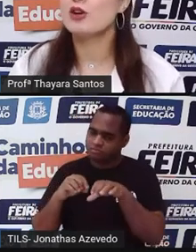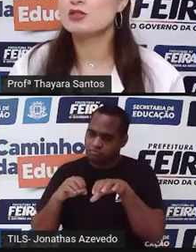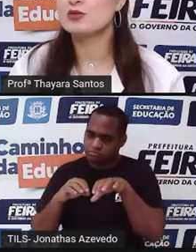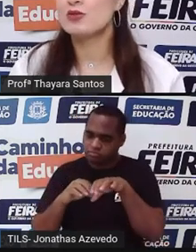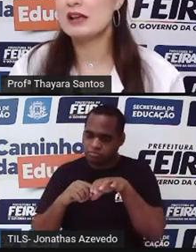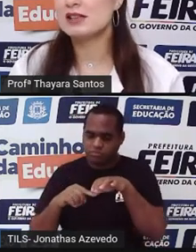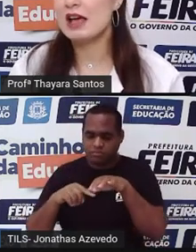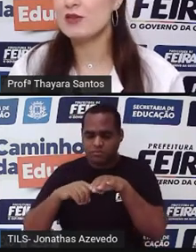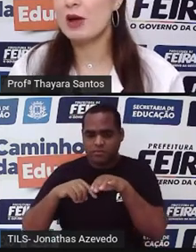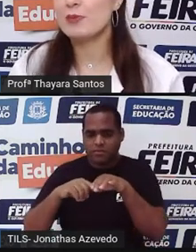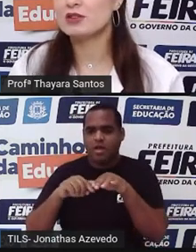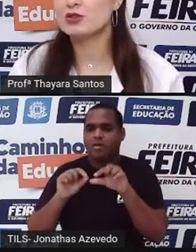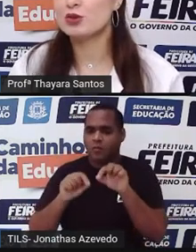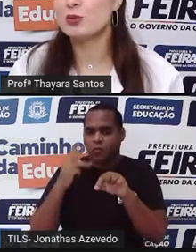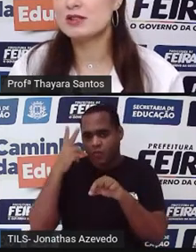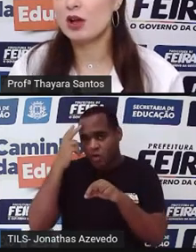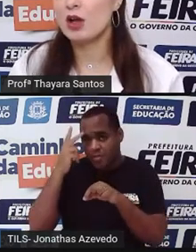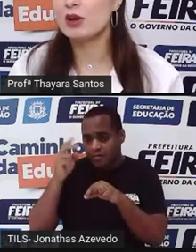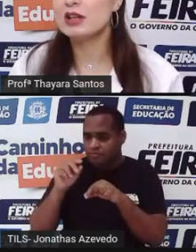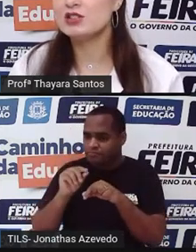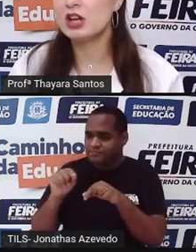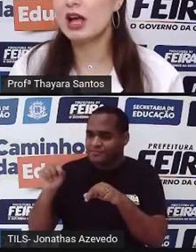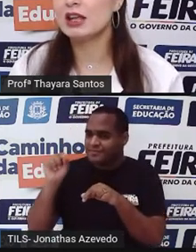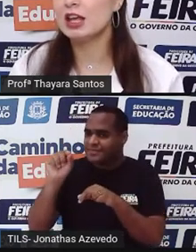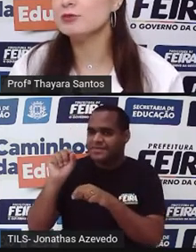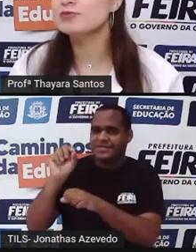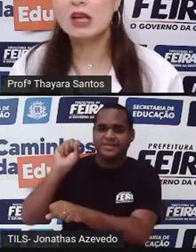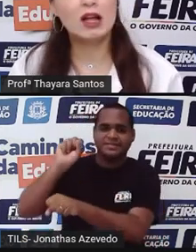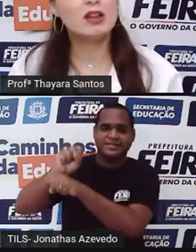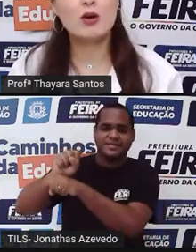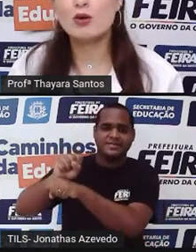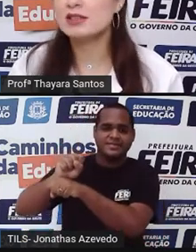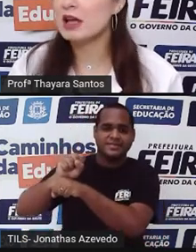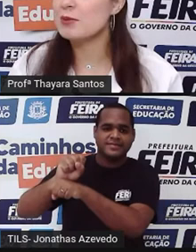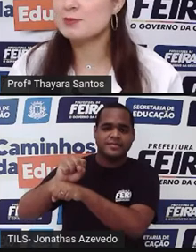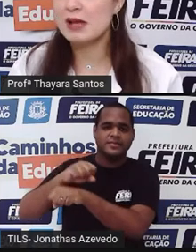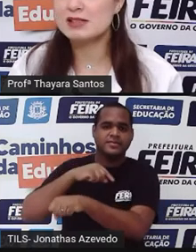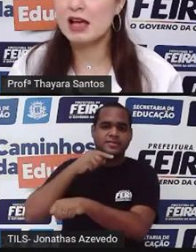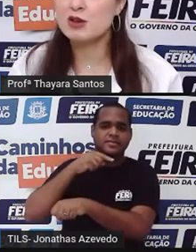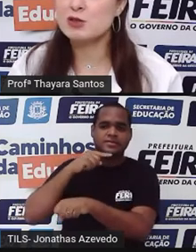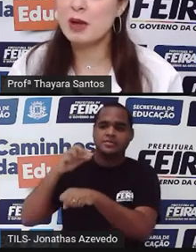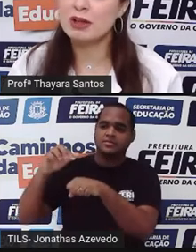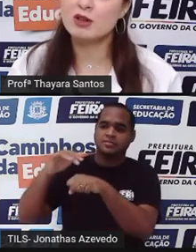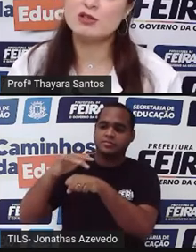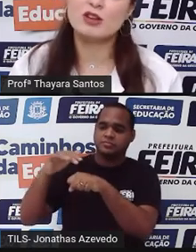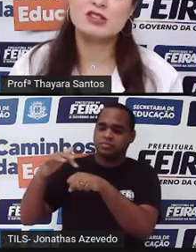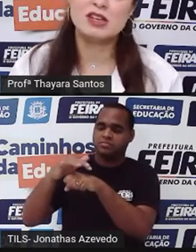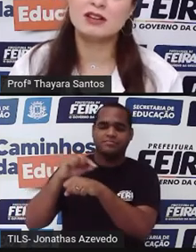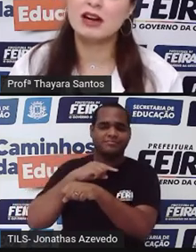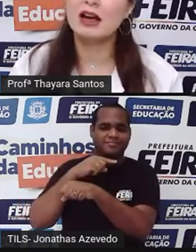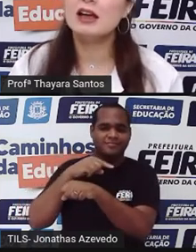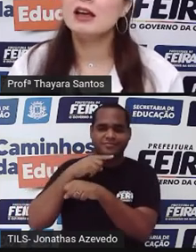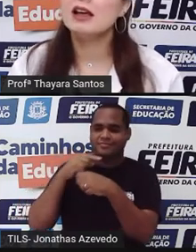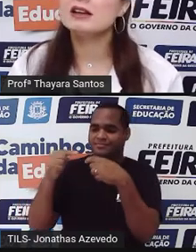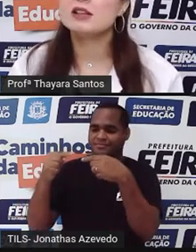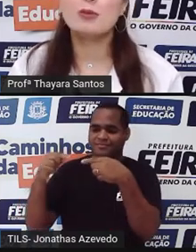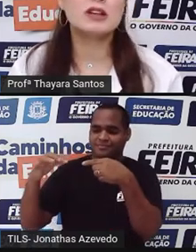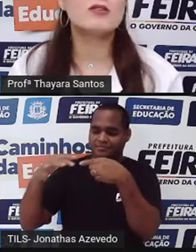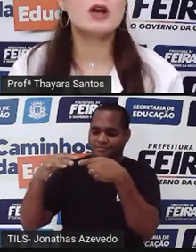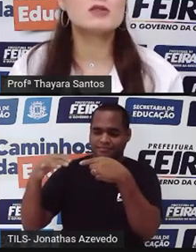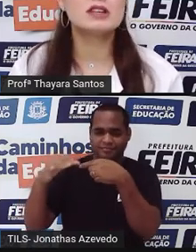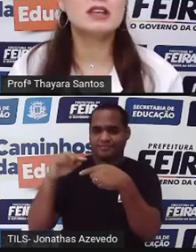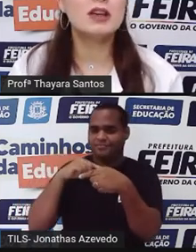Esse é o vó se tu vai sair vai para as tubas só que quando ele chegar aqui ele não consegue mais passar e o espermatozóide se entrar